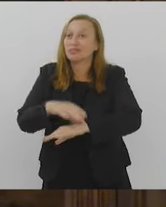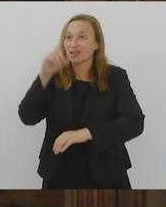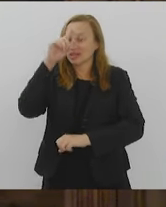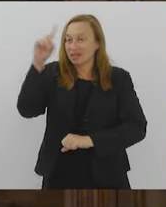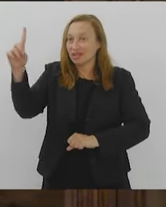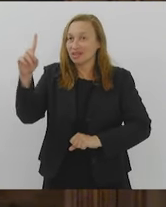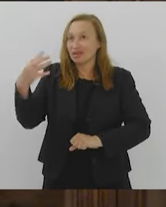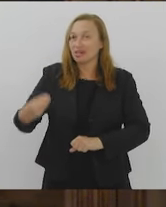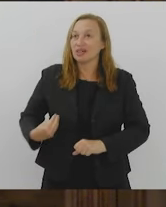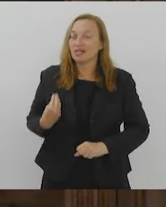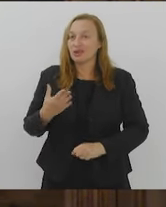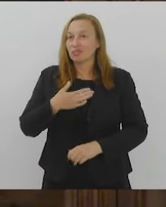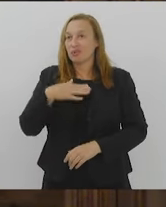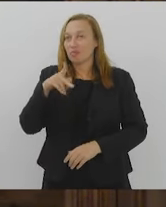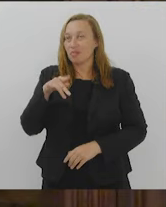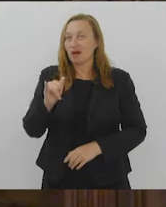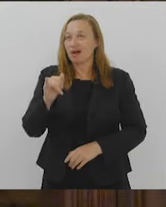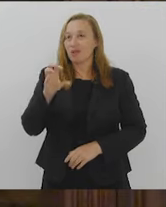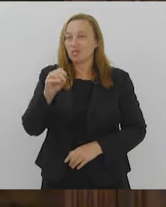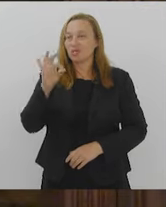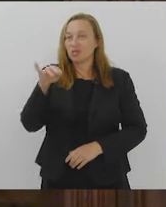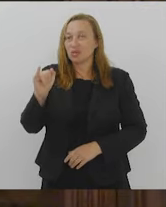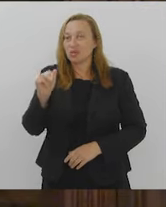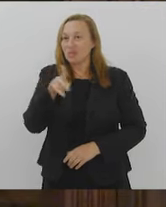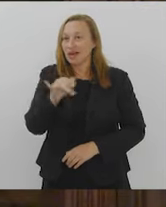pela vida do meu pai, Otônio de Paula Pai.